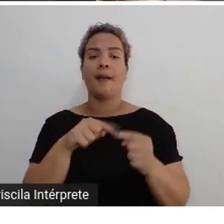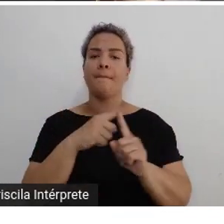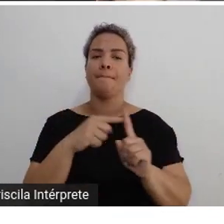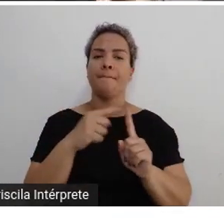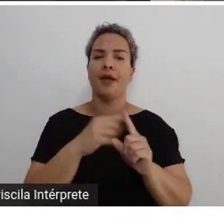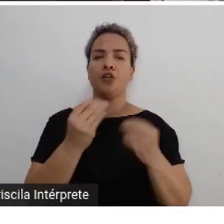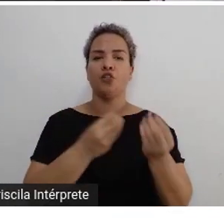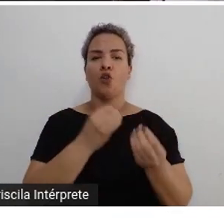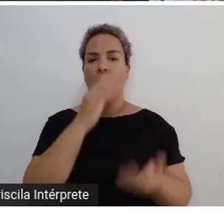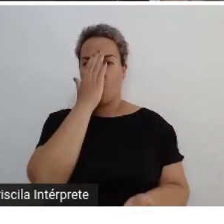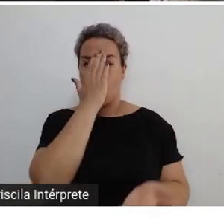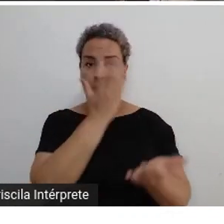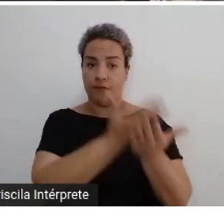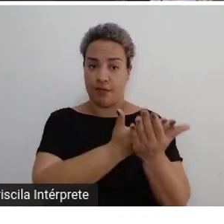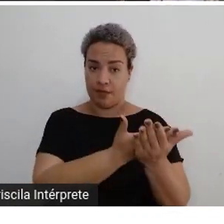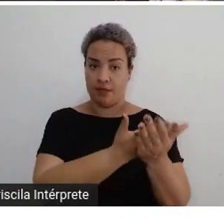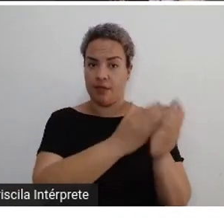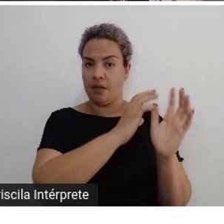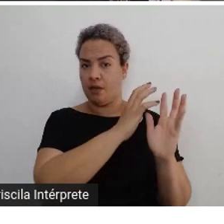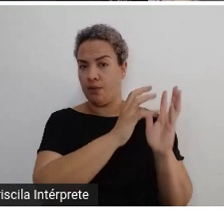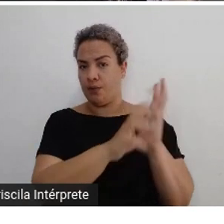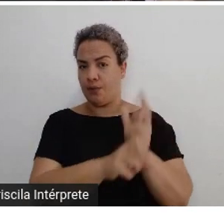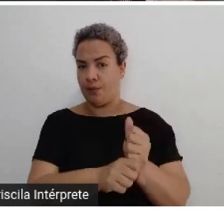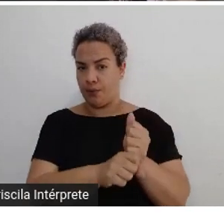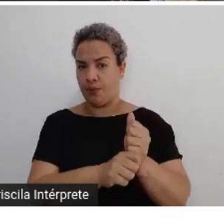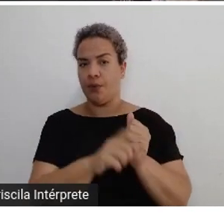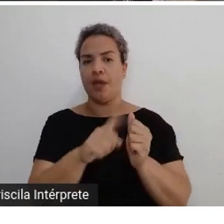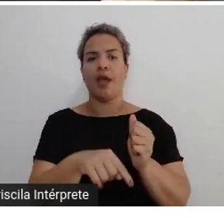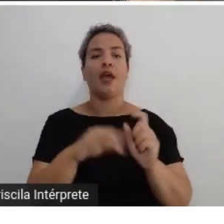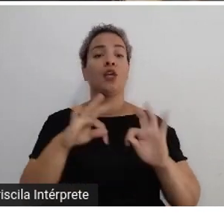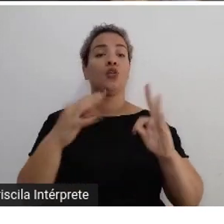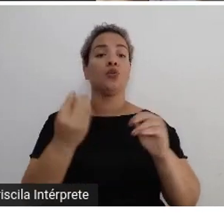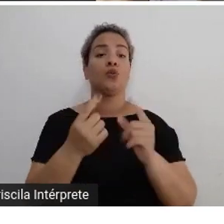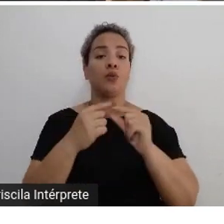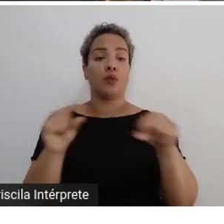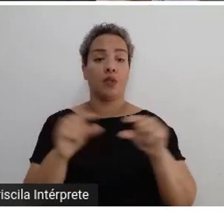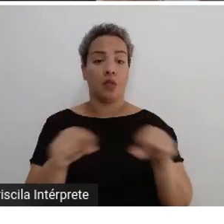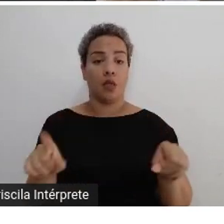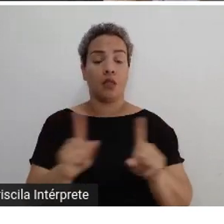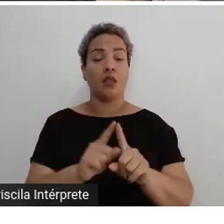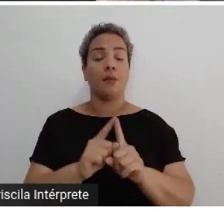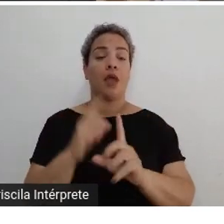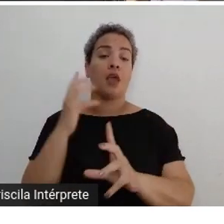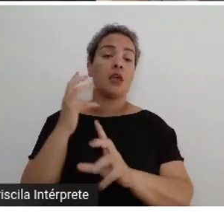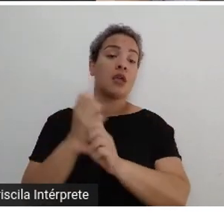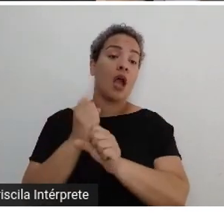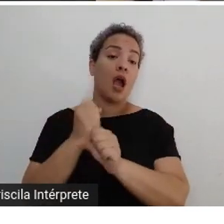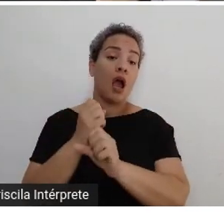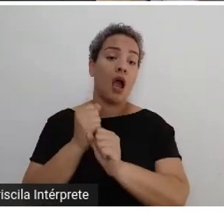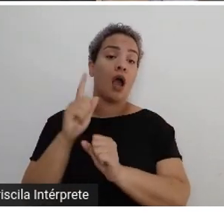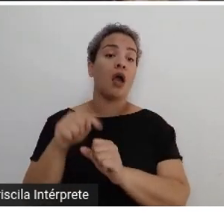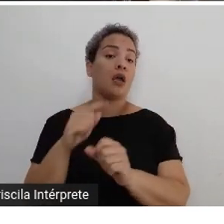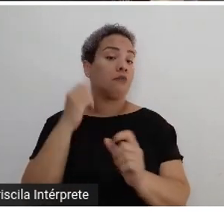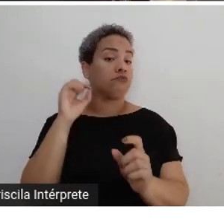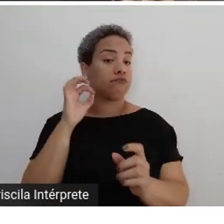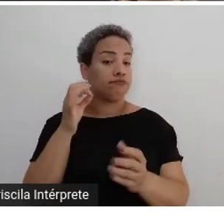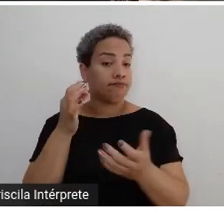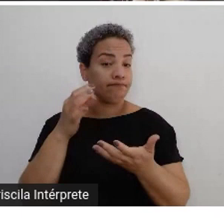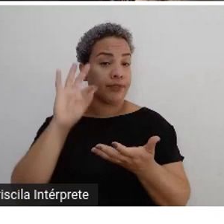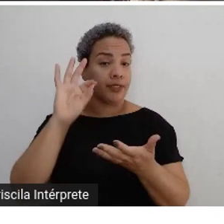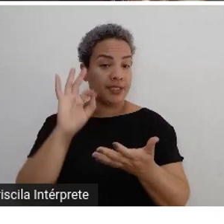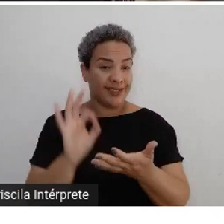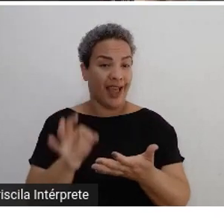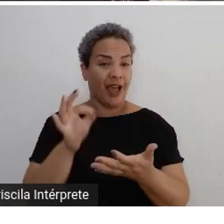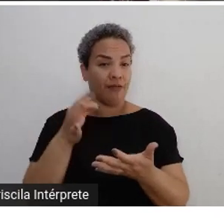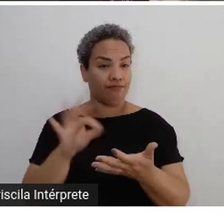de confiança de toda essa intenção, né? De todas as frases, e faz o cálculo do percentual de assertividade que teve